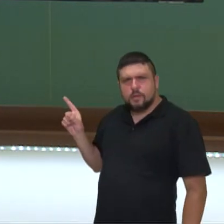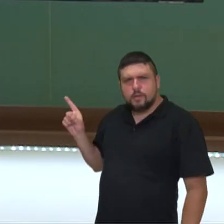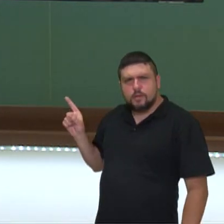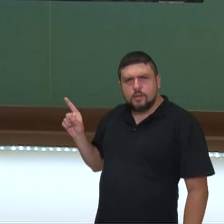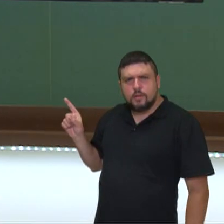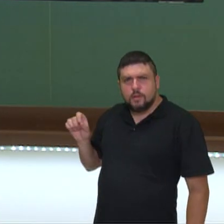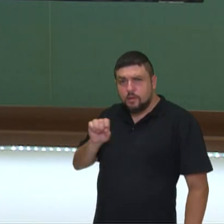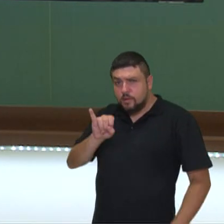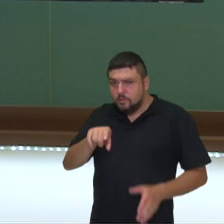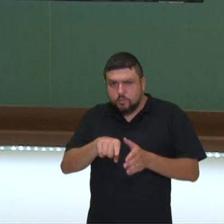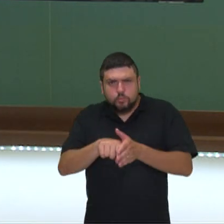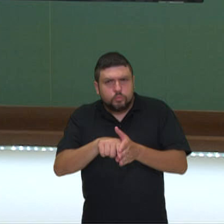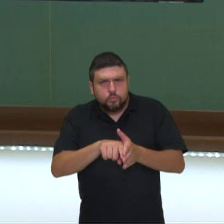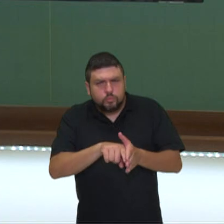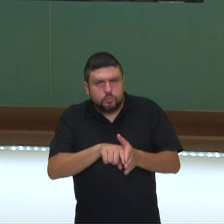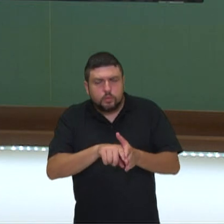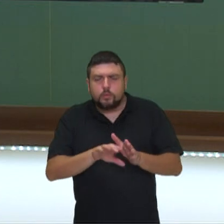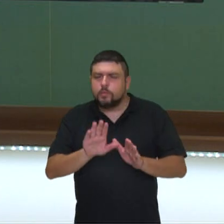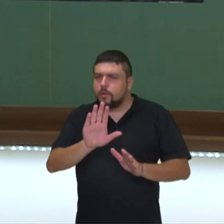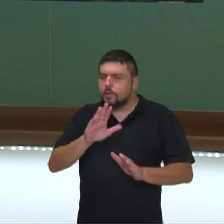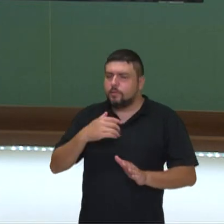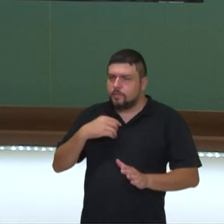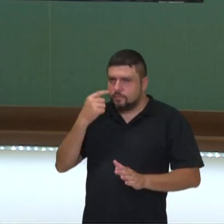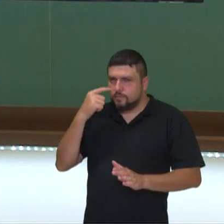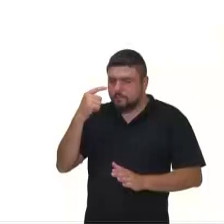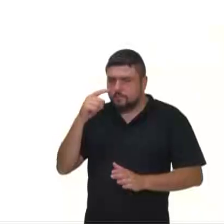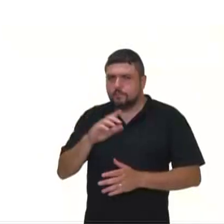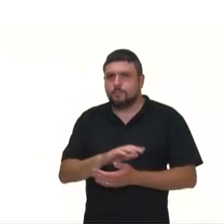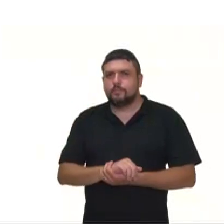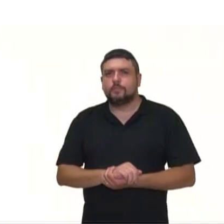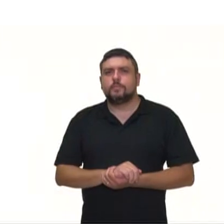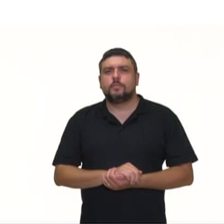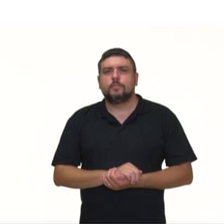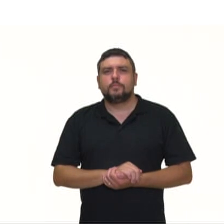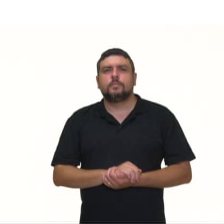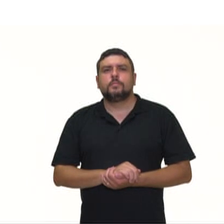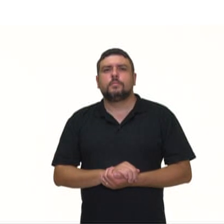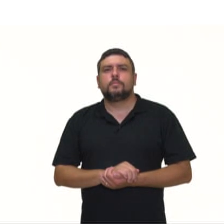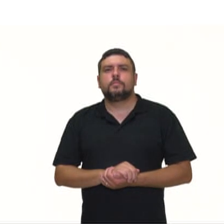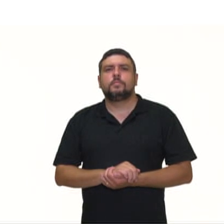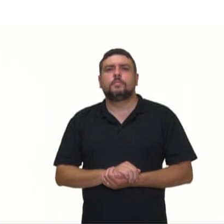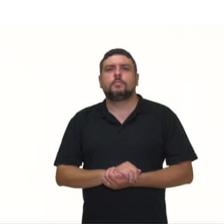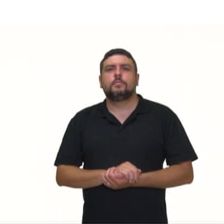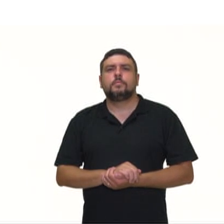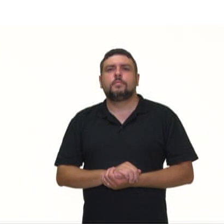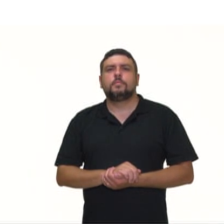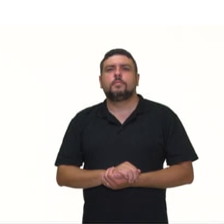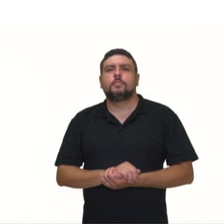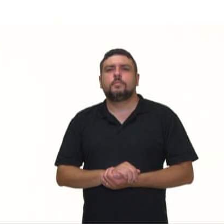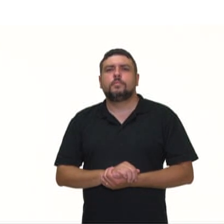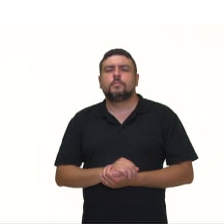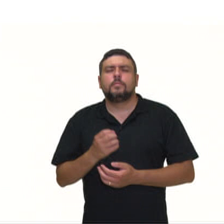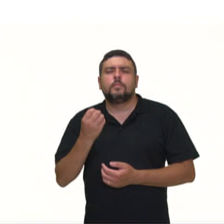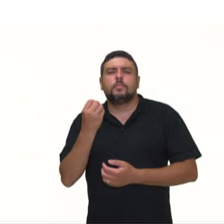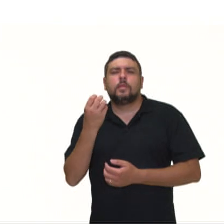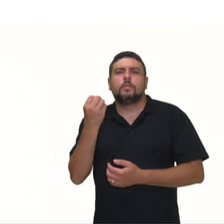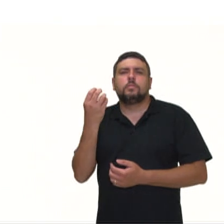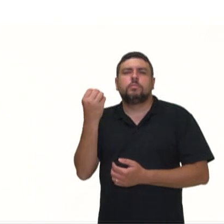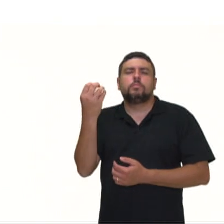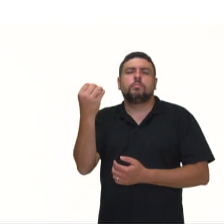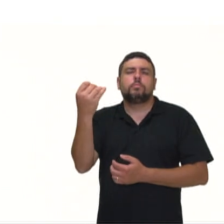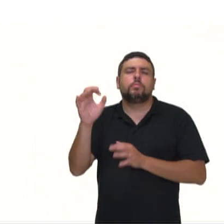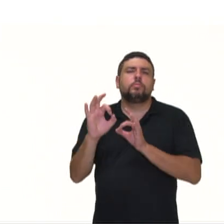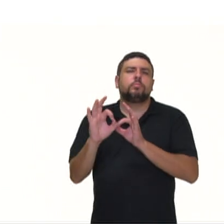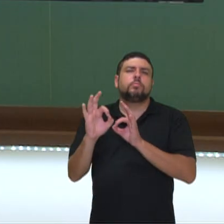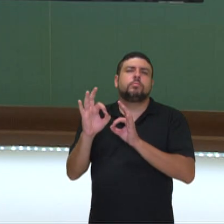não pesquisou aí, vamos descobrir. A long way to travel, um longo caminho de viagem, né?